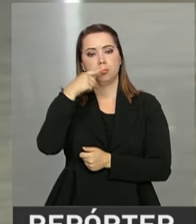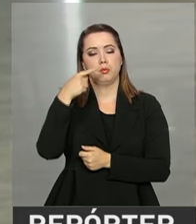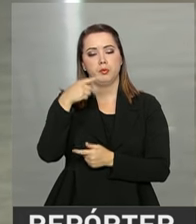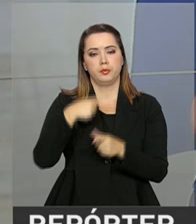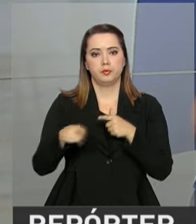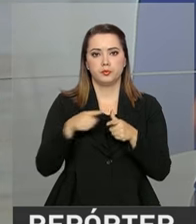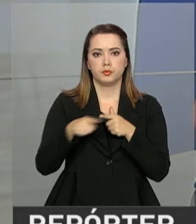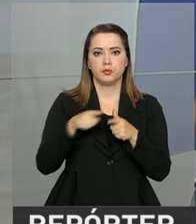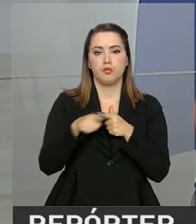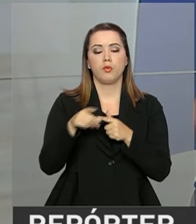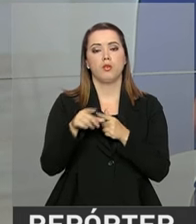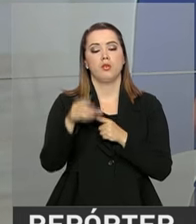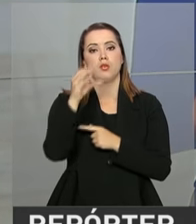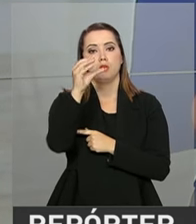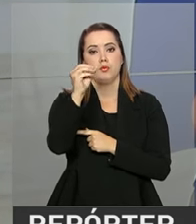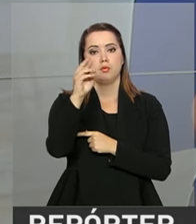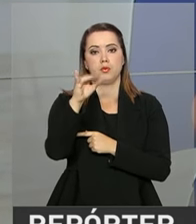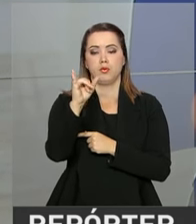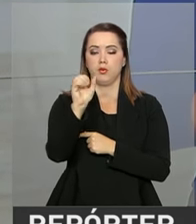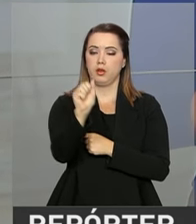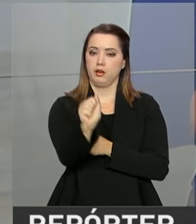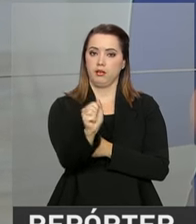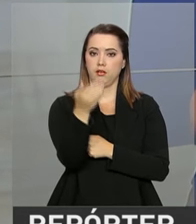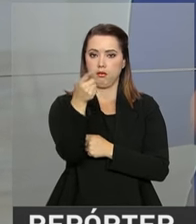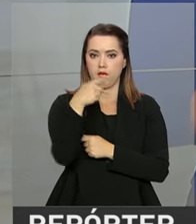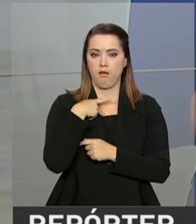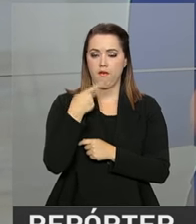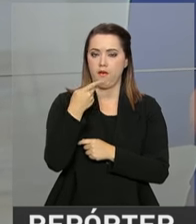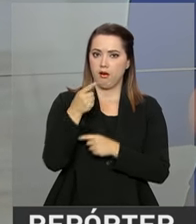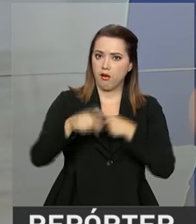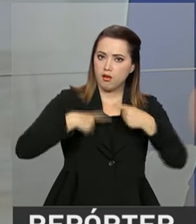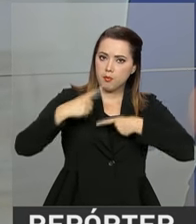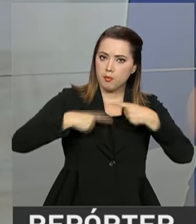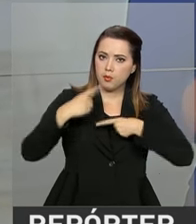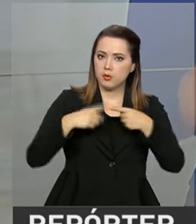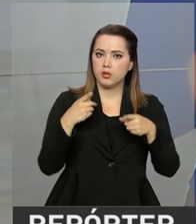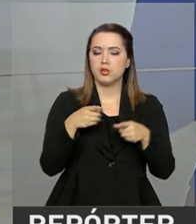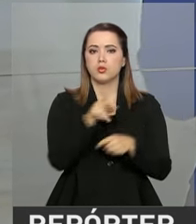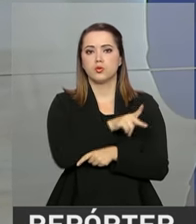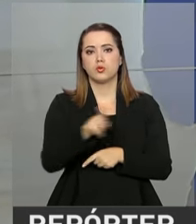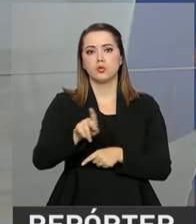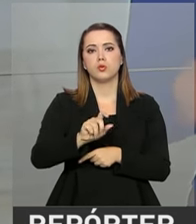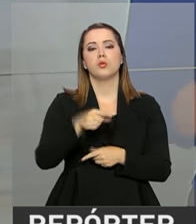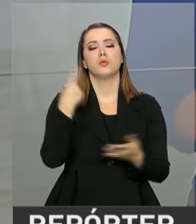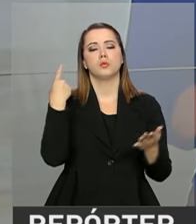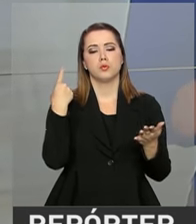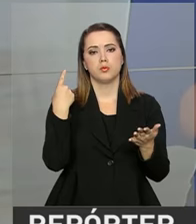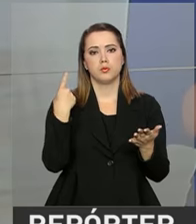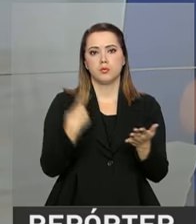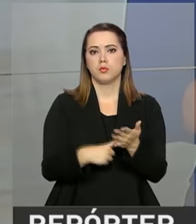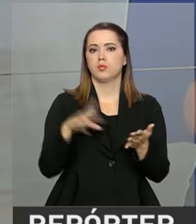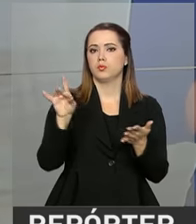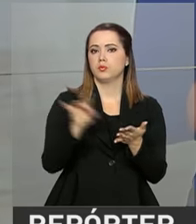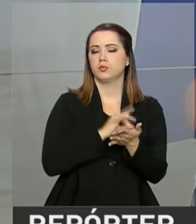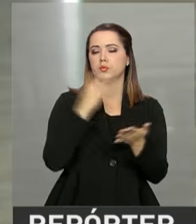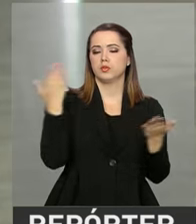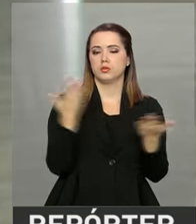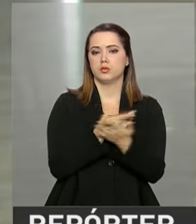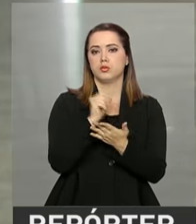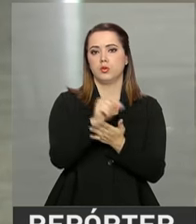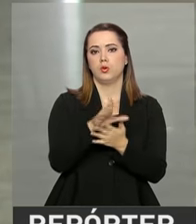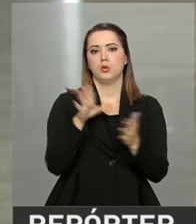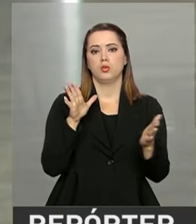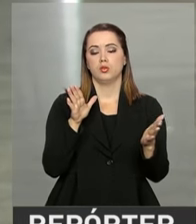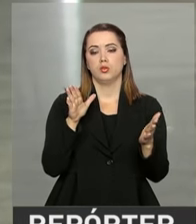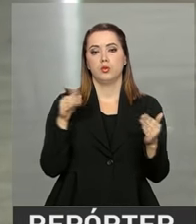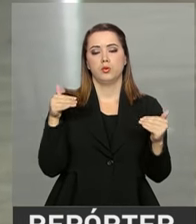Coreia. Ô Luana, e por falar em política externa, o presidente Michel Temer vai ratificar um acordo sobre o clima, né? É isso mesmo, José